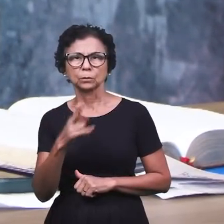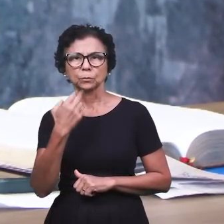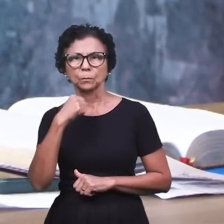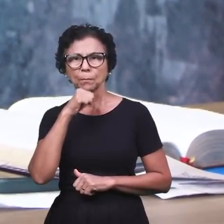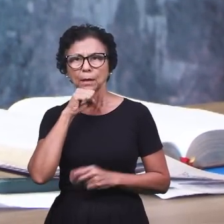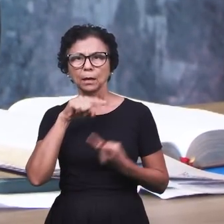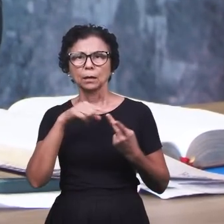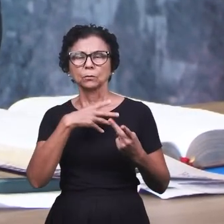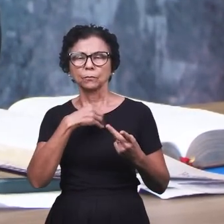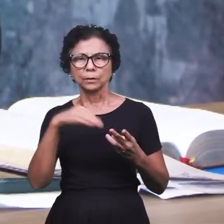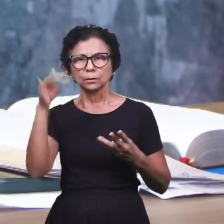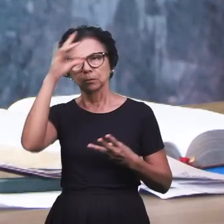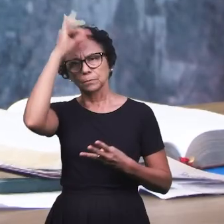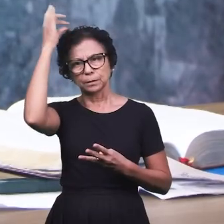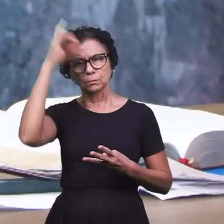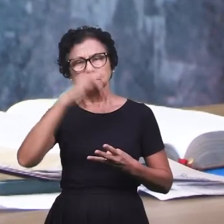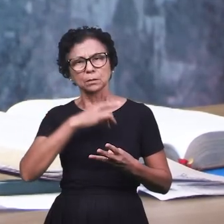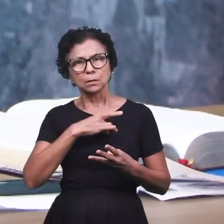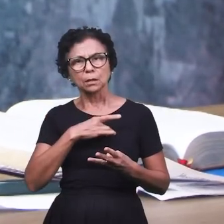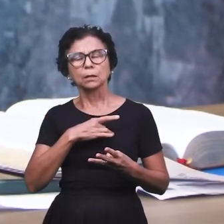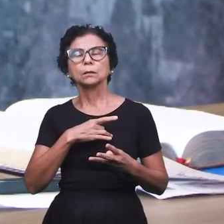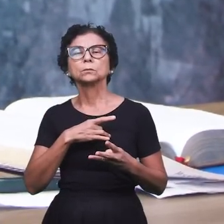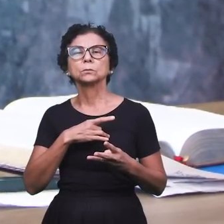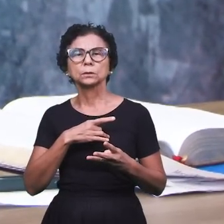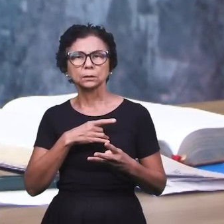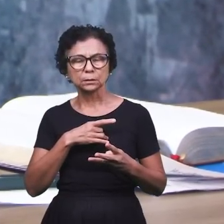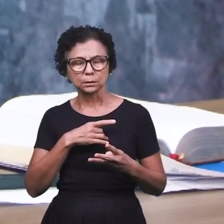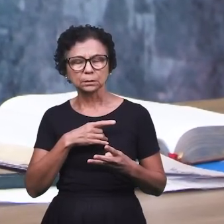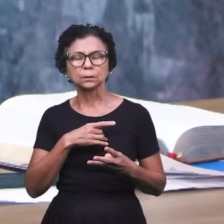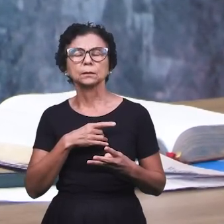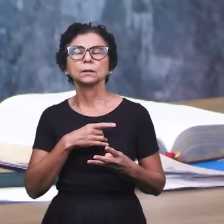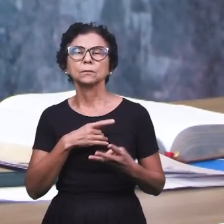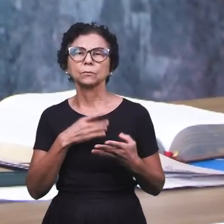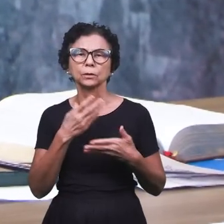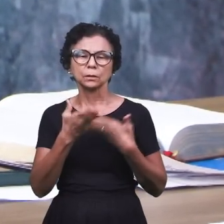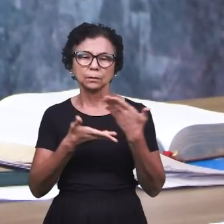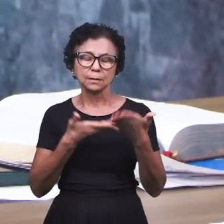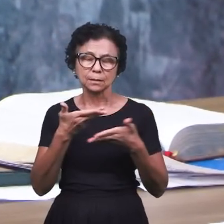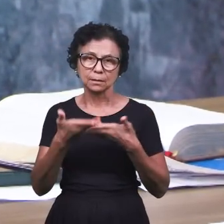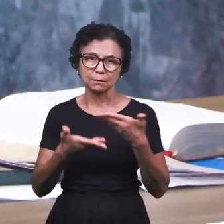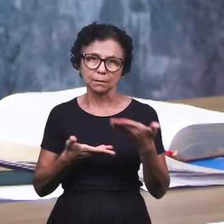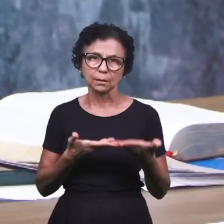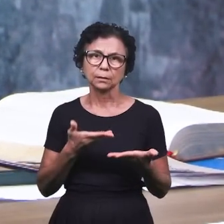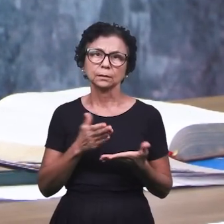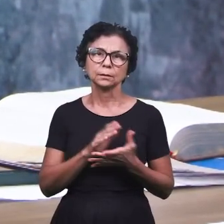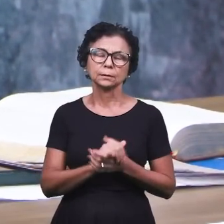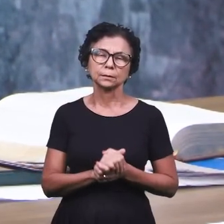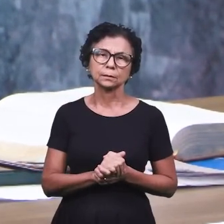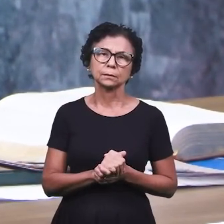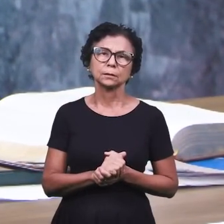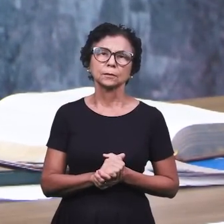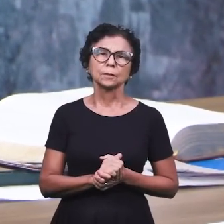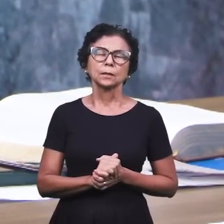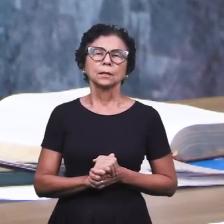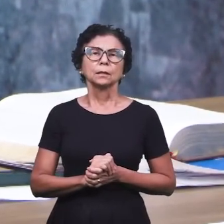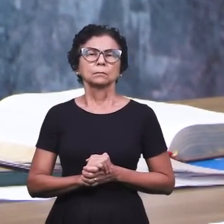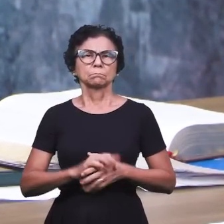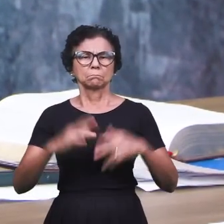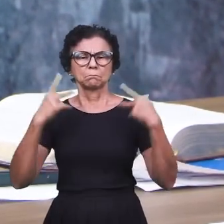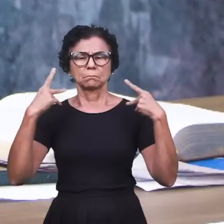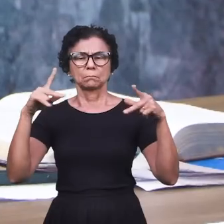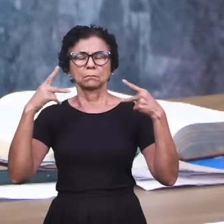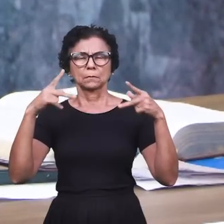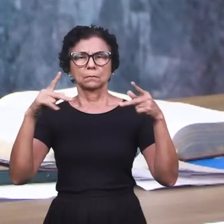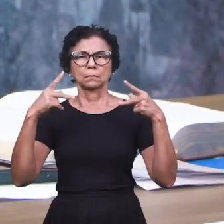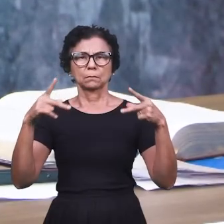conheceu a doutrina, foi batizado com o Espírito Santo, foi assistido, né, por Priscila e Áquila, foi também um grande pregador da palavra.